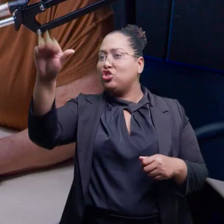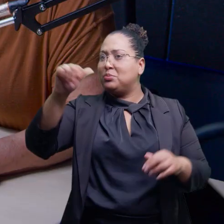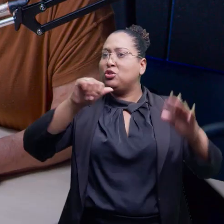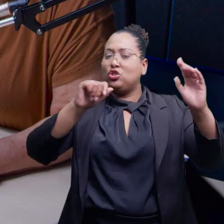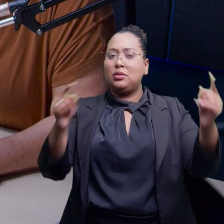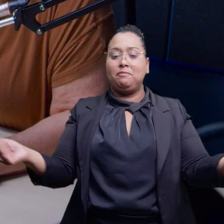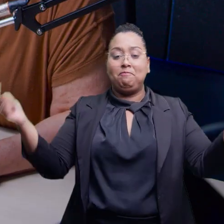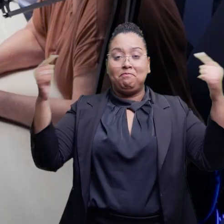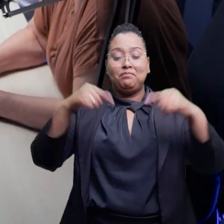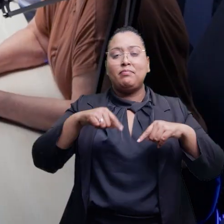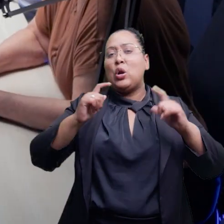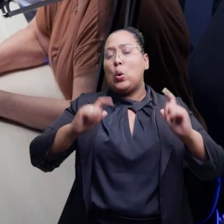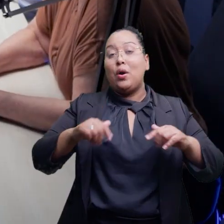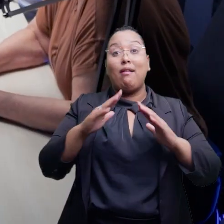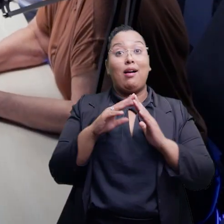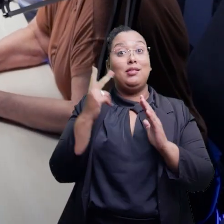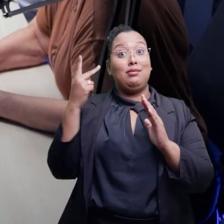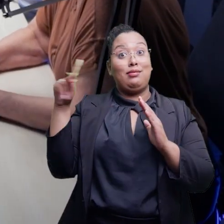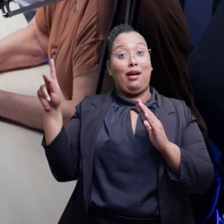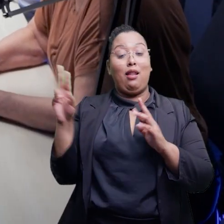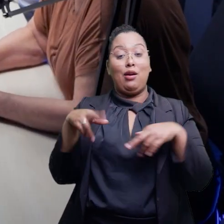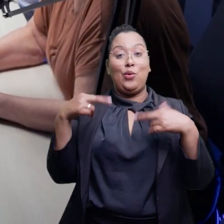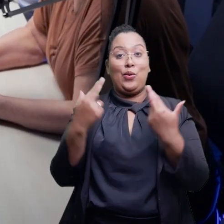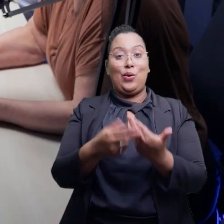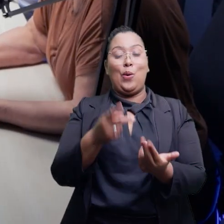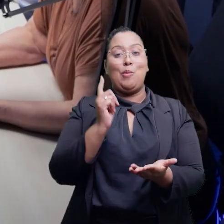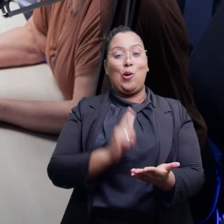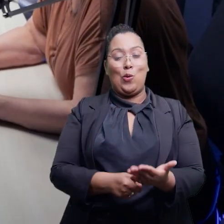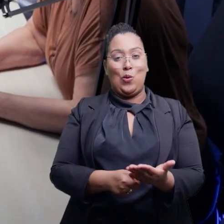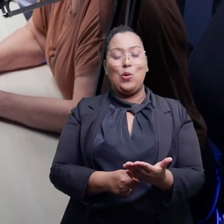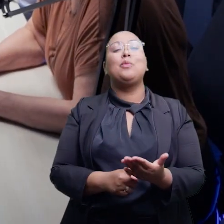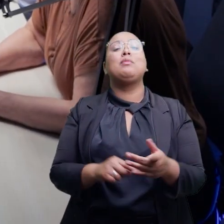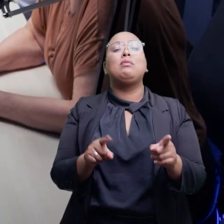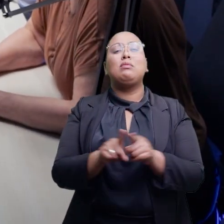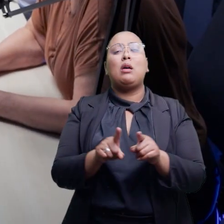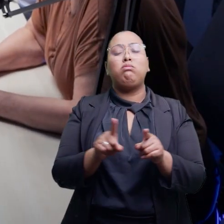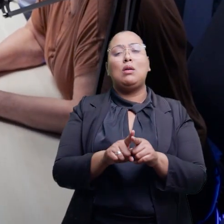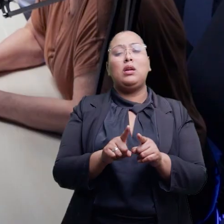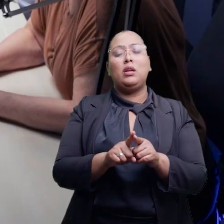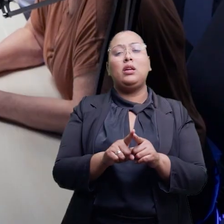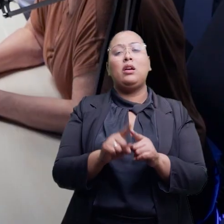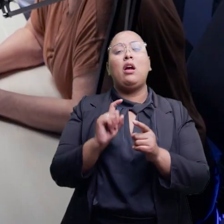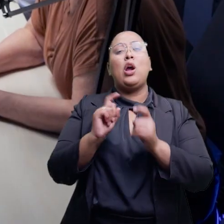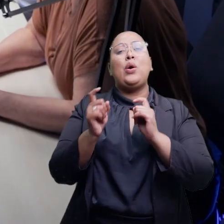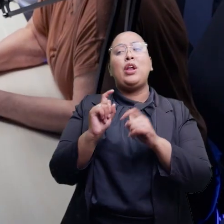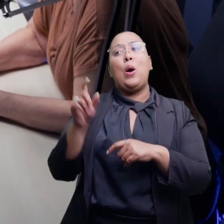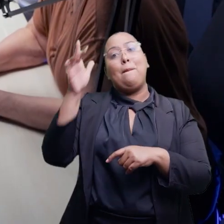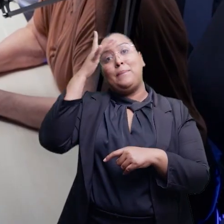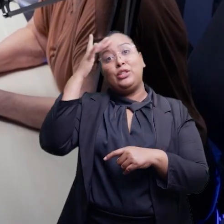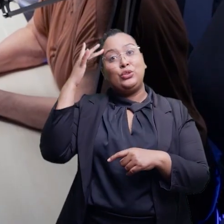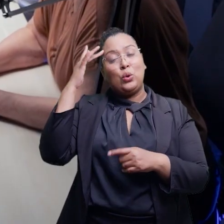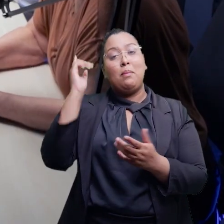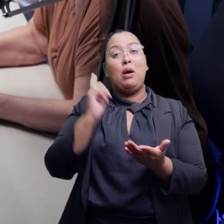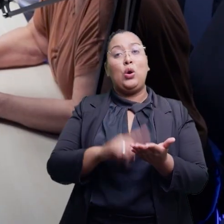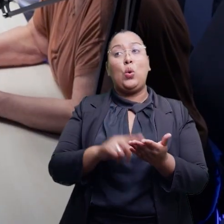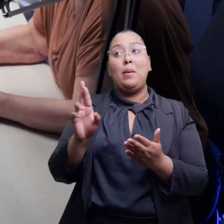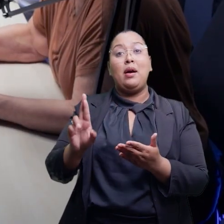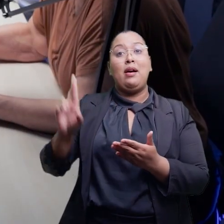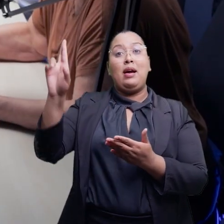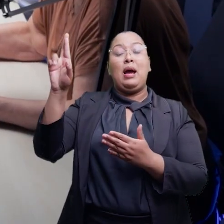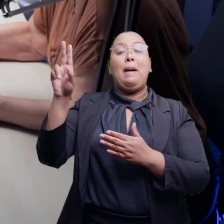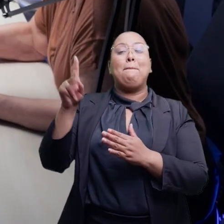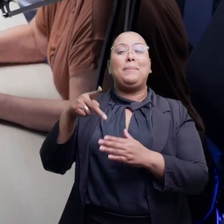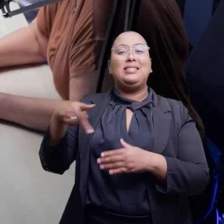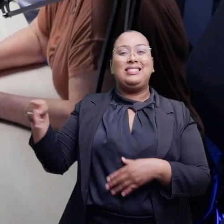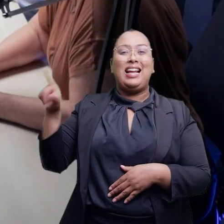conheciam e fez a primeira reunião na casa dela. E trouxe o presidente do grupo de apoio à adoção de São Paulo, através